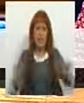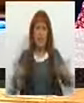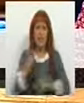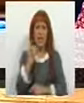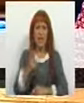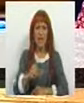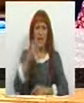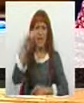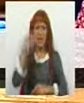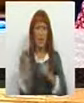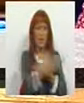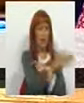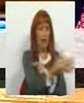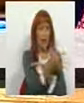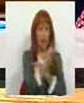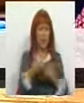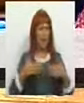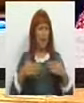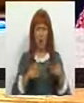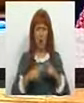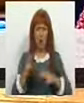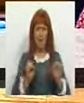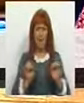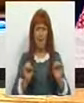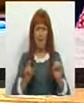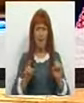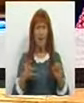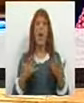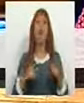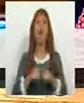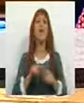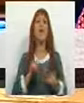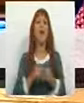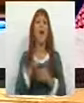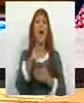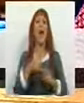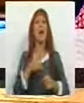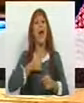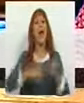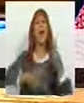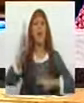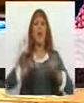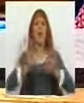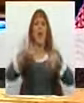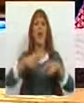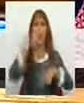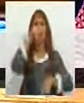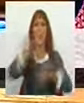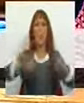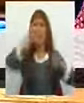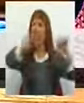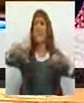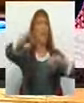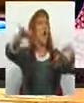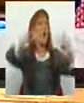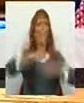O IC35 e a Nacional 14. Não abandonámos obra nenhuma. Agora, nós não adjudicamos a empreitadas que acabam no meio do campo ou